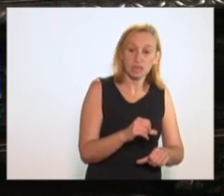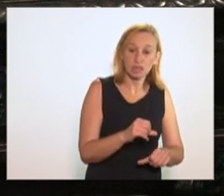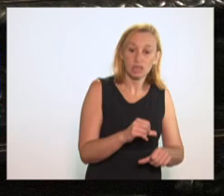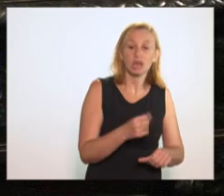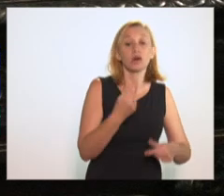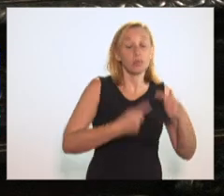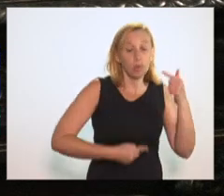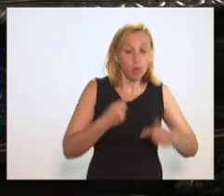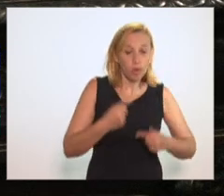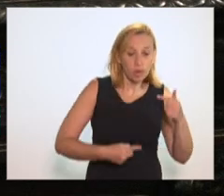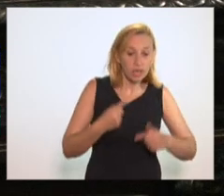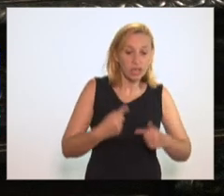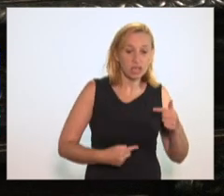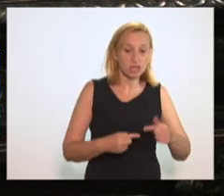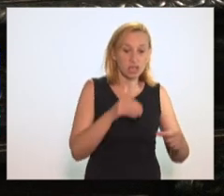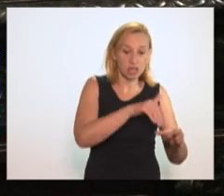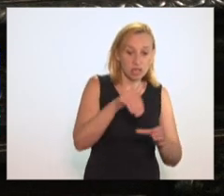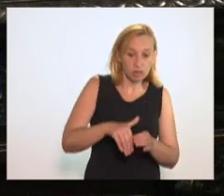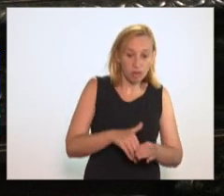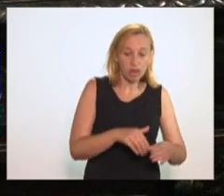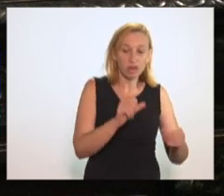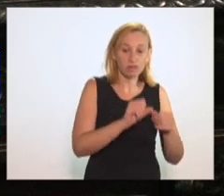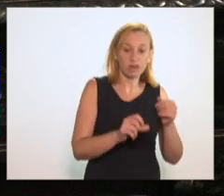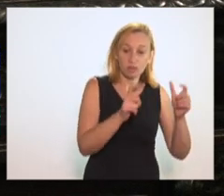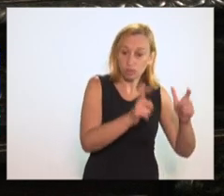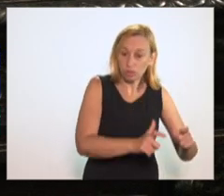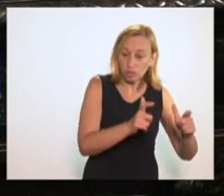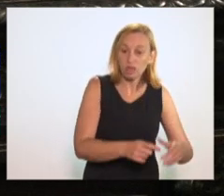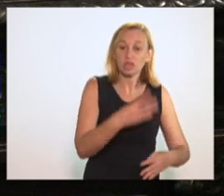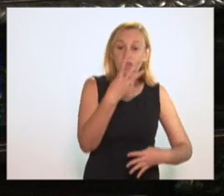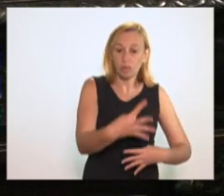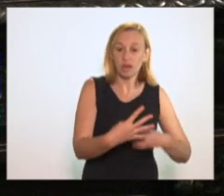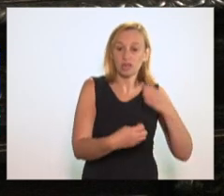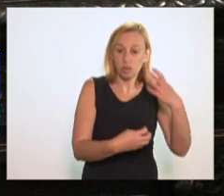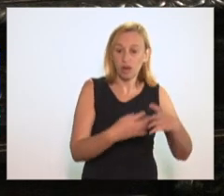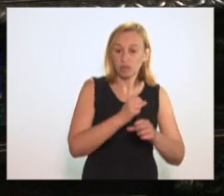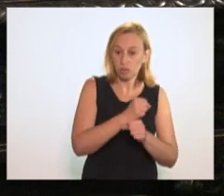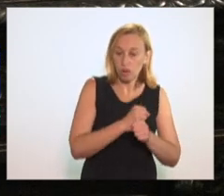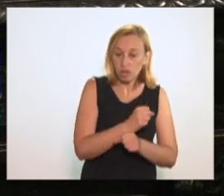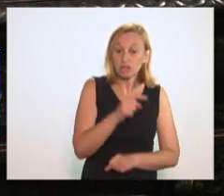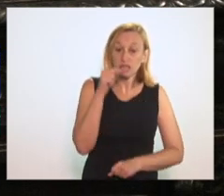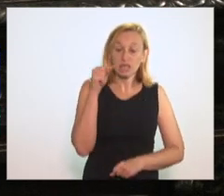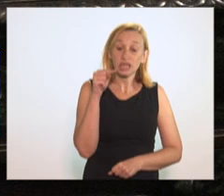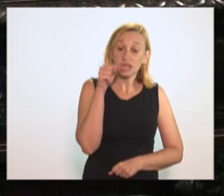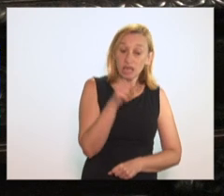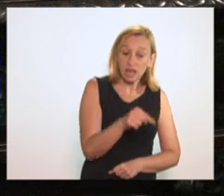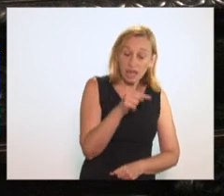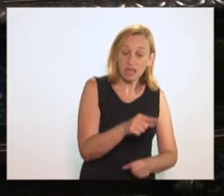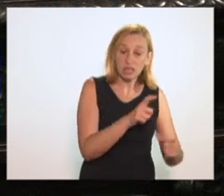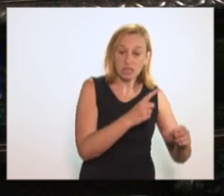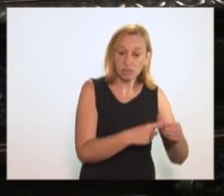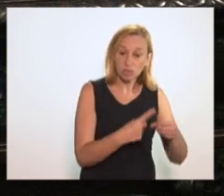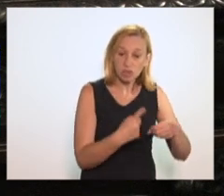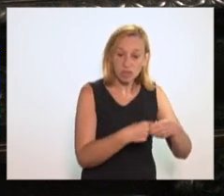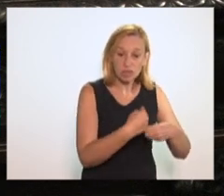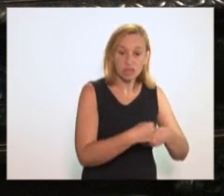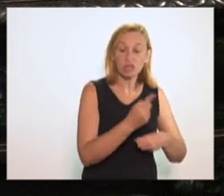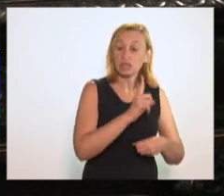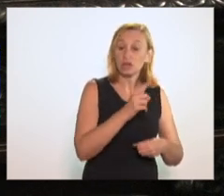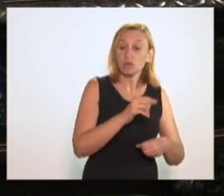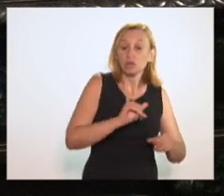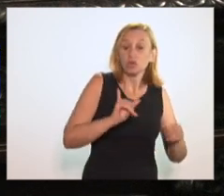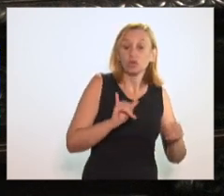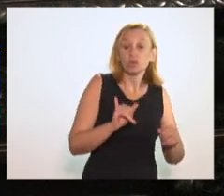política, eleitoral que se faz de quatro em quatro anos, que esses municípios não percam o norte,